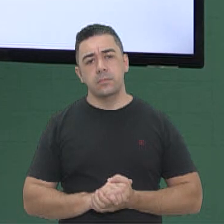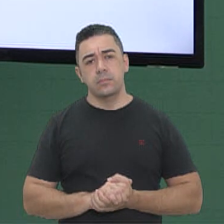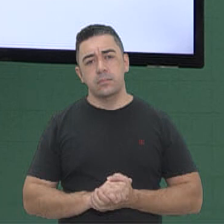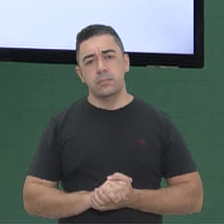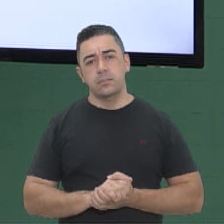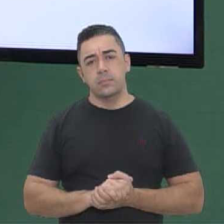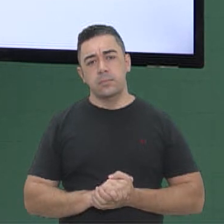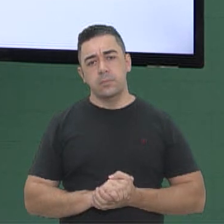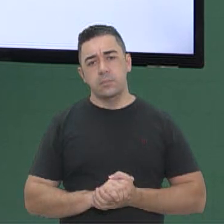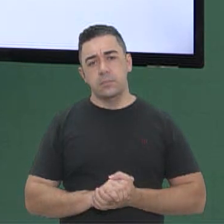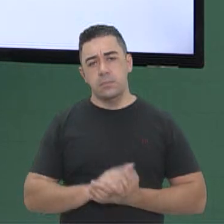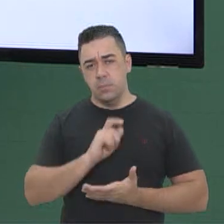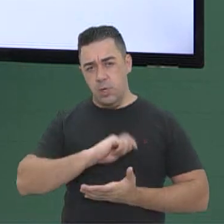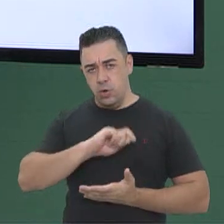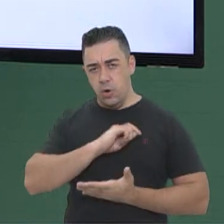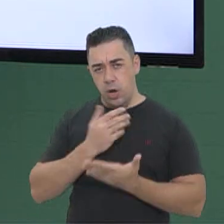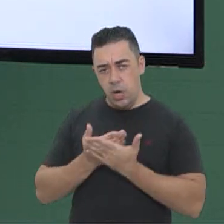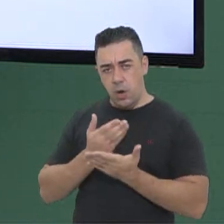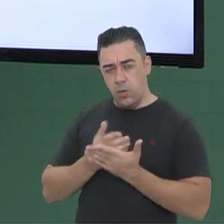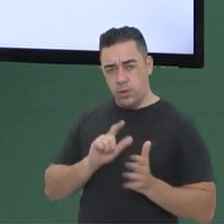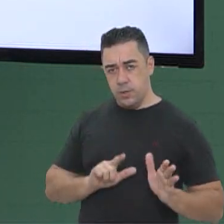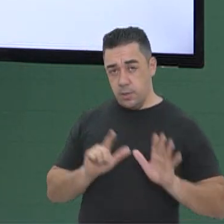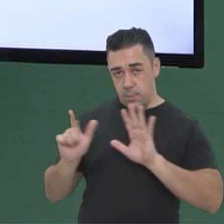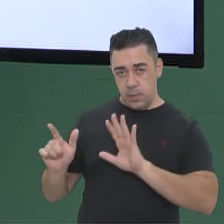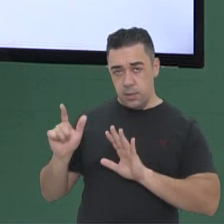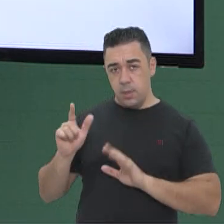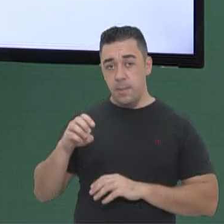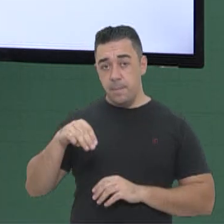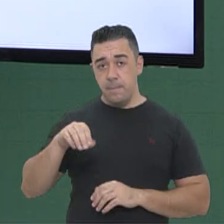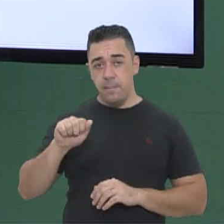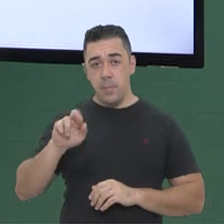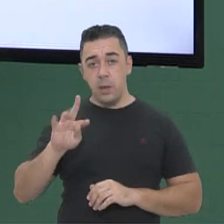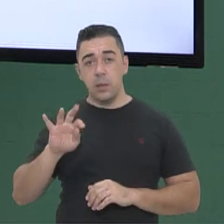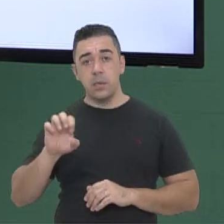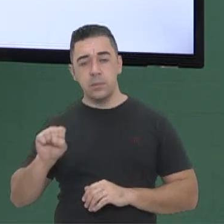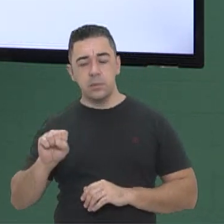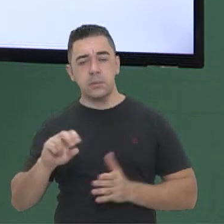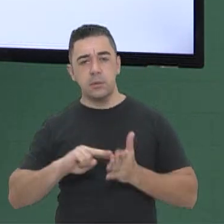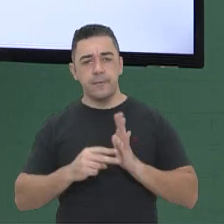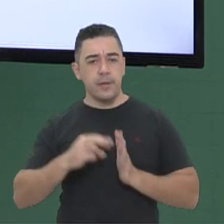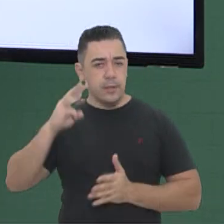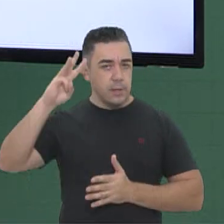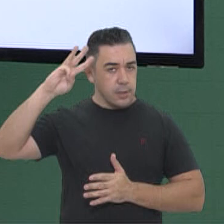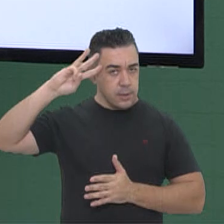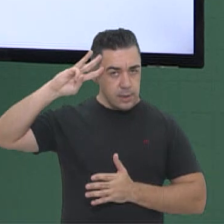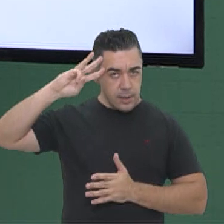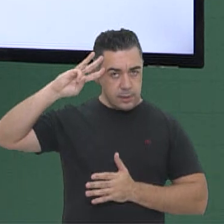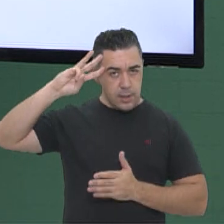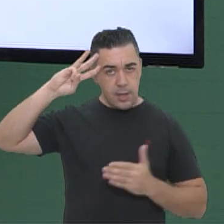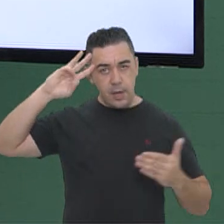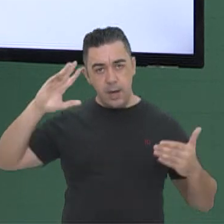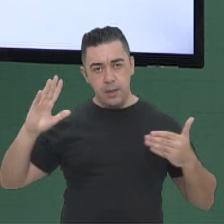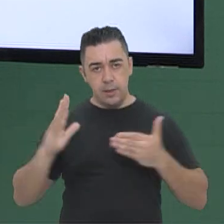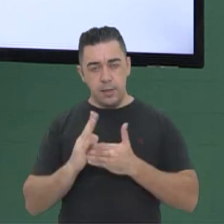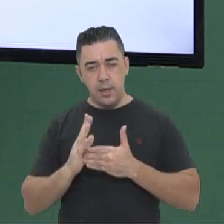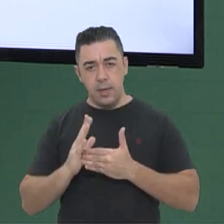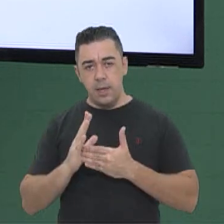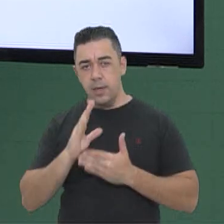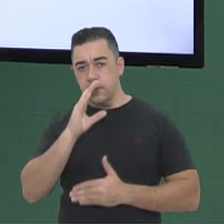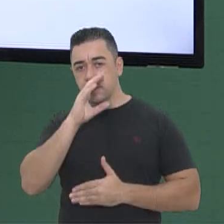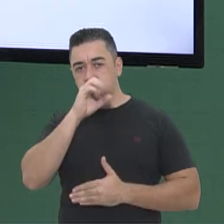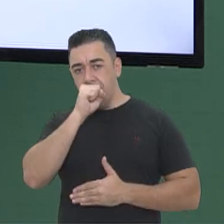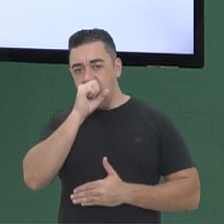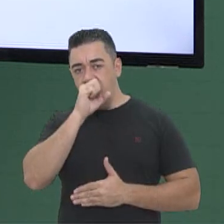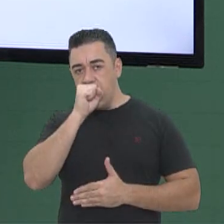Recordando das aulas de espanhol aqui, dias da semana, martes é terça-feira. Então, de terça a